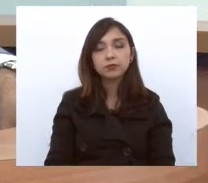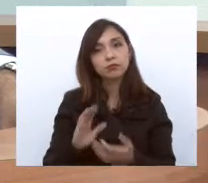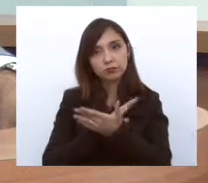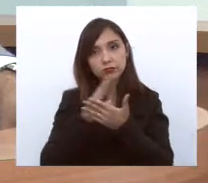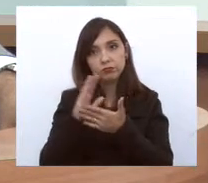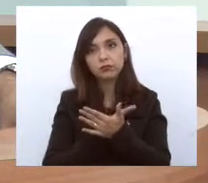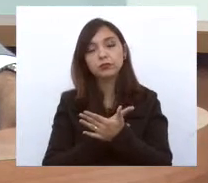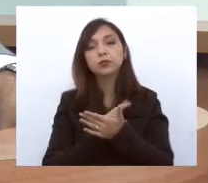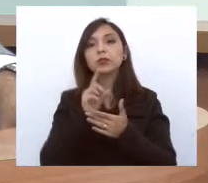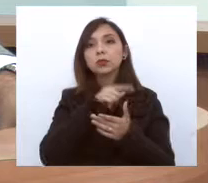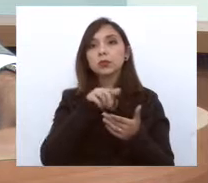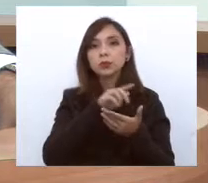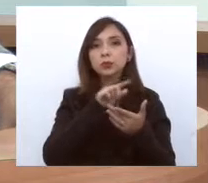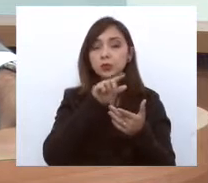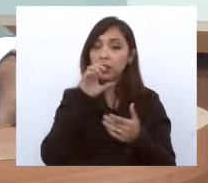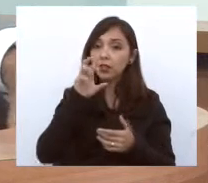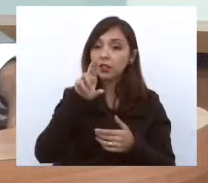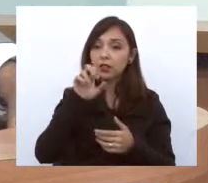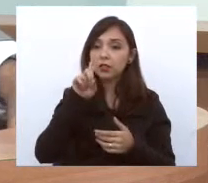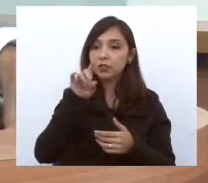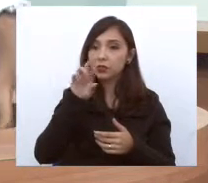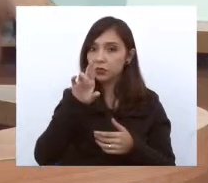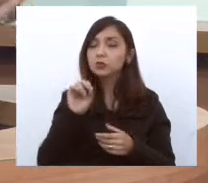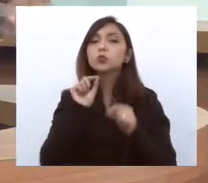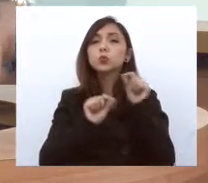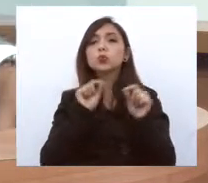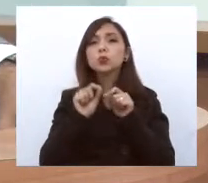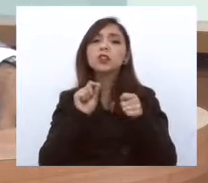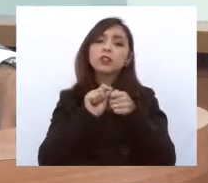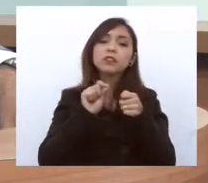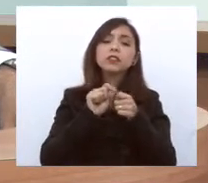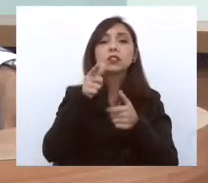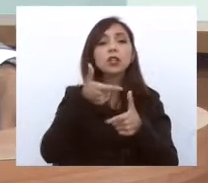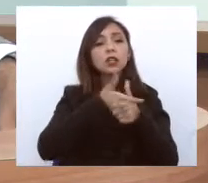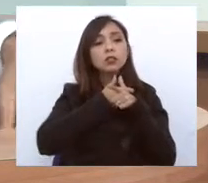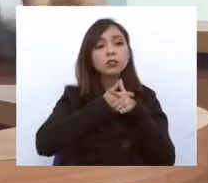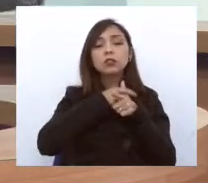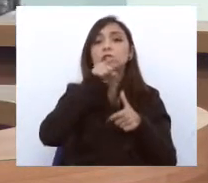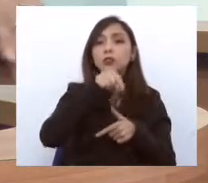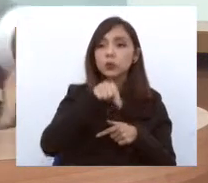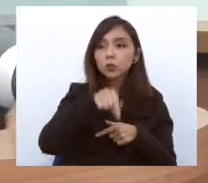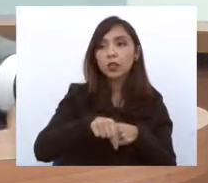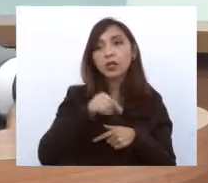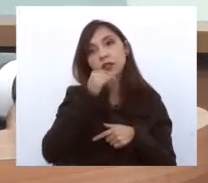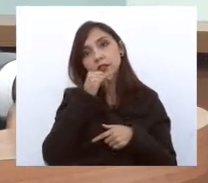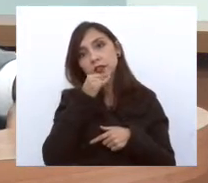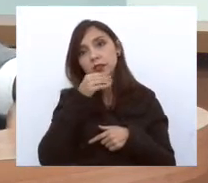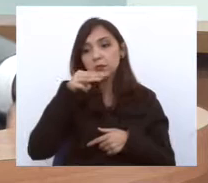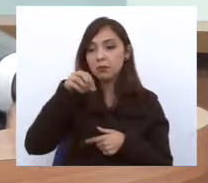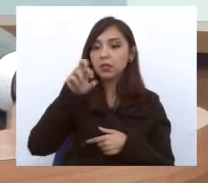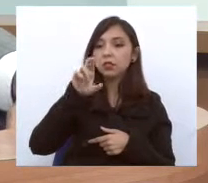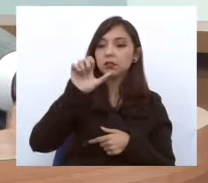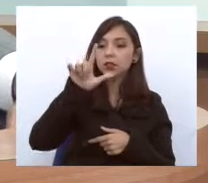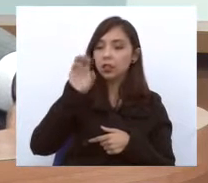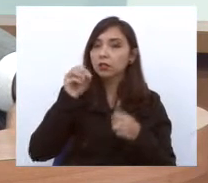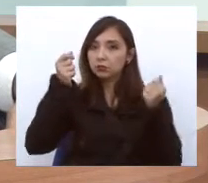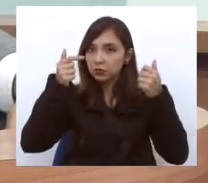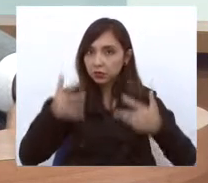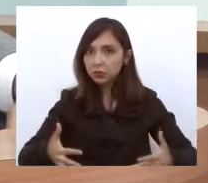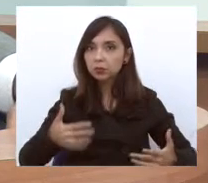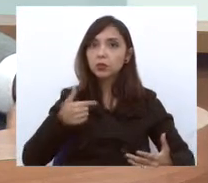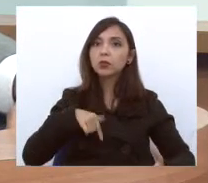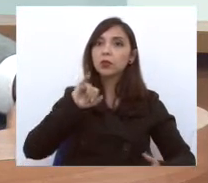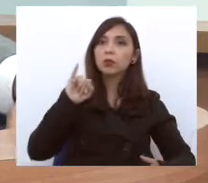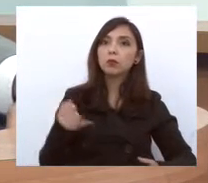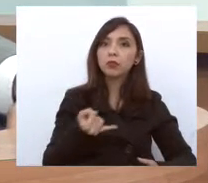credores. O que se está sendo feito com os maiores devedores? Como é o caso aqui, o vereador Marcelo Seminaldo já teve a